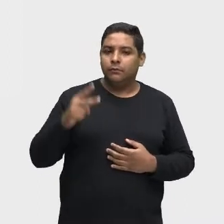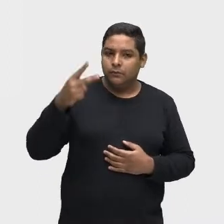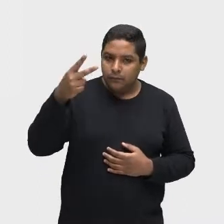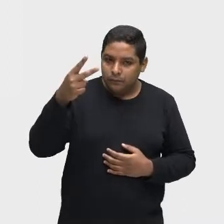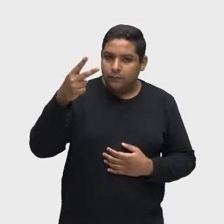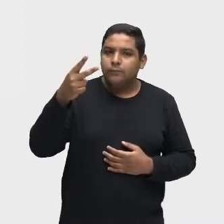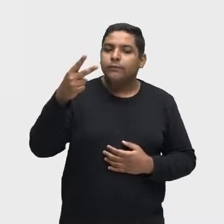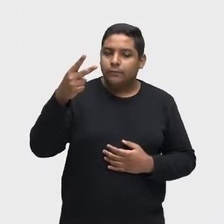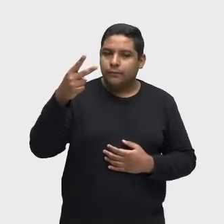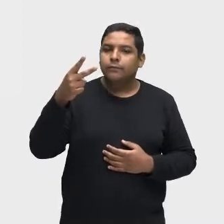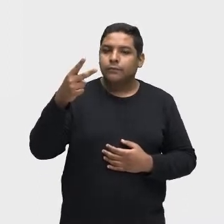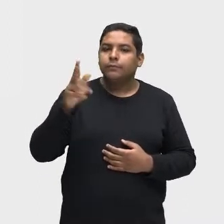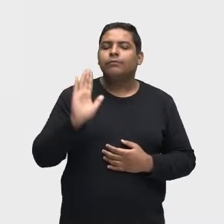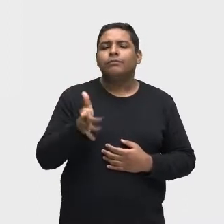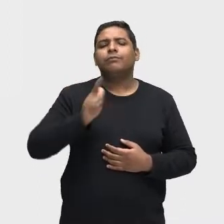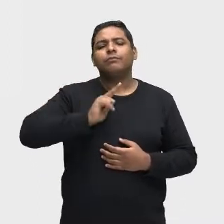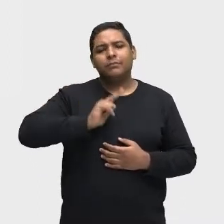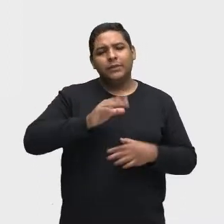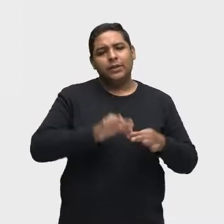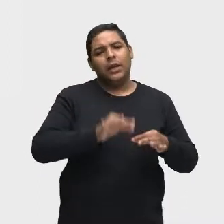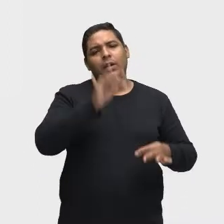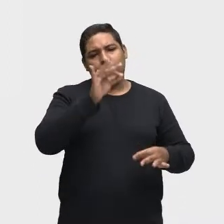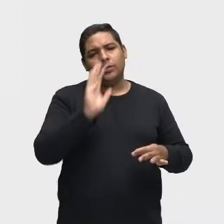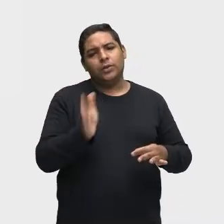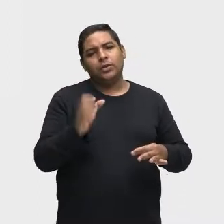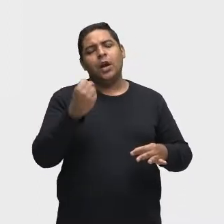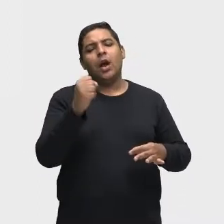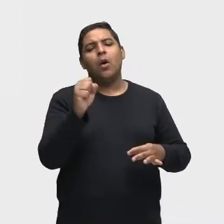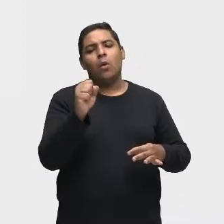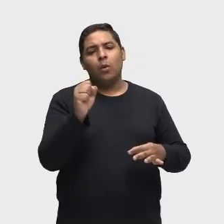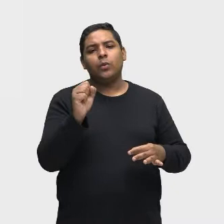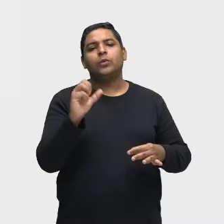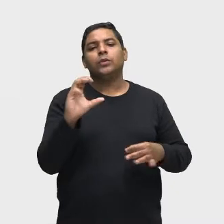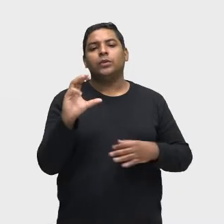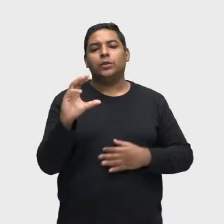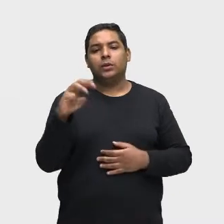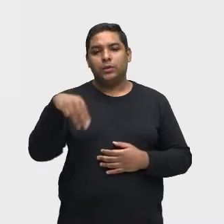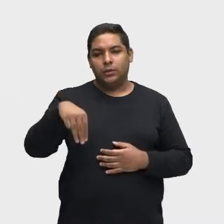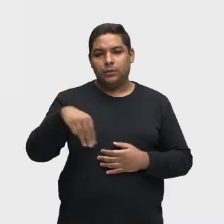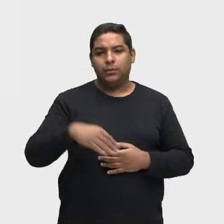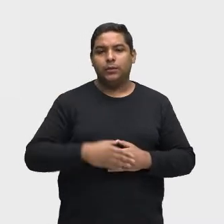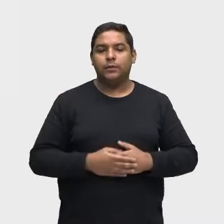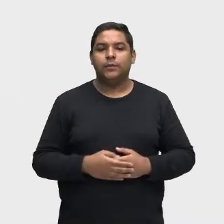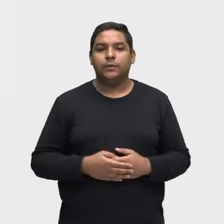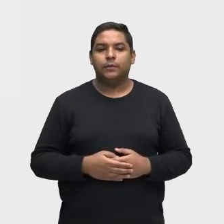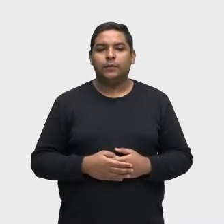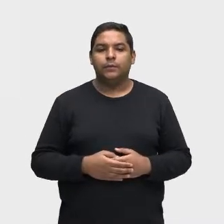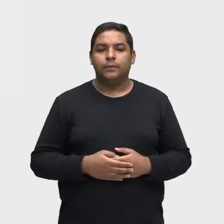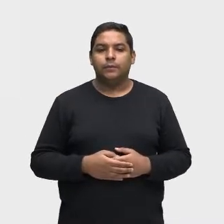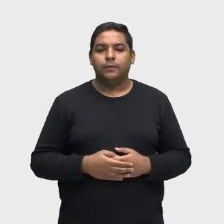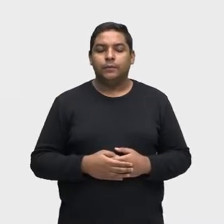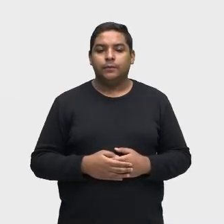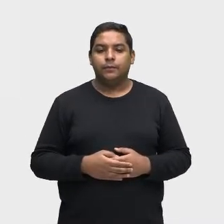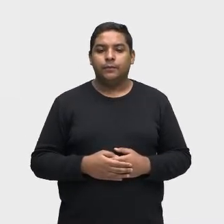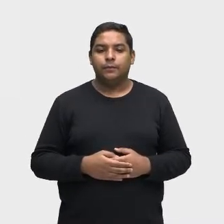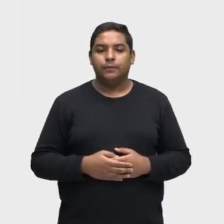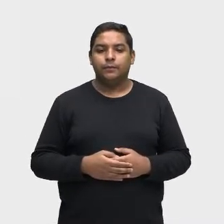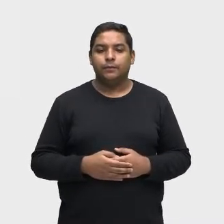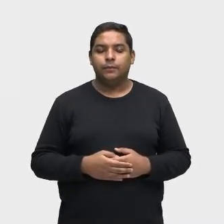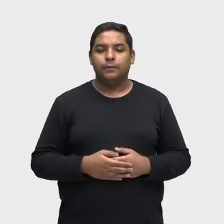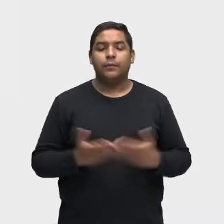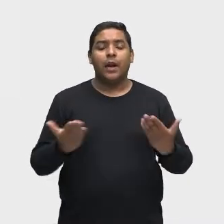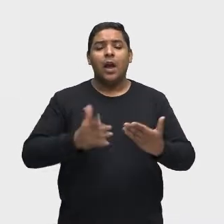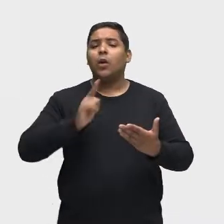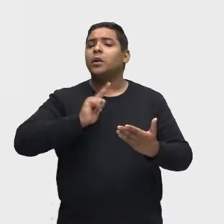aqui a altura como 8 centímetros e ali também como centímetros. Então, pessoal, o que é que nós temos